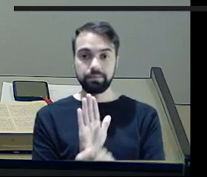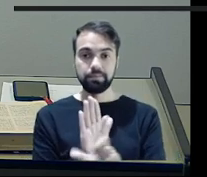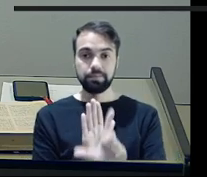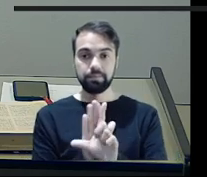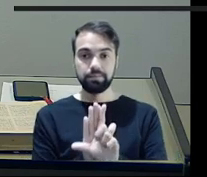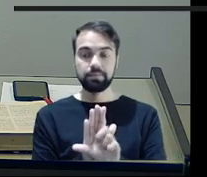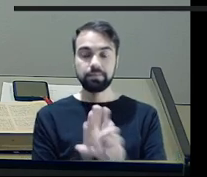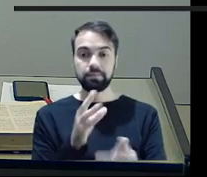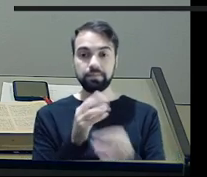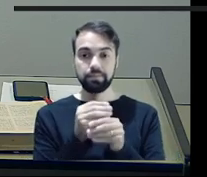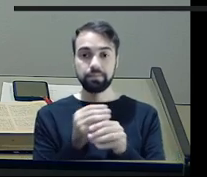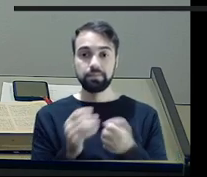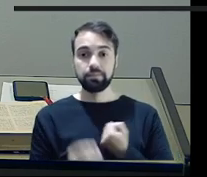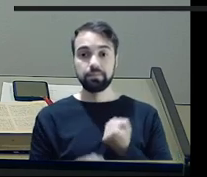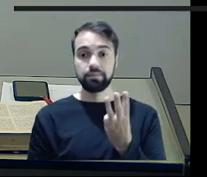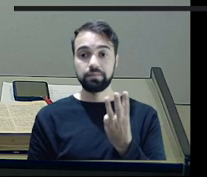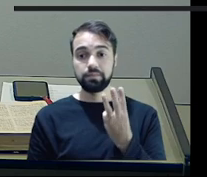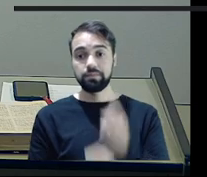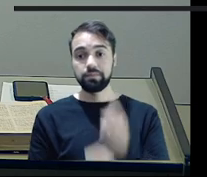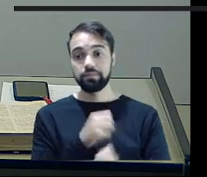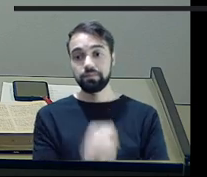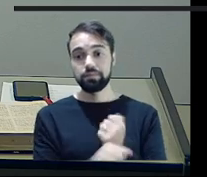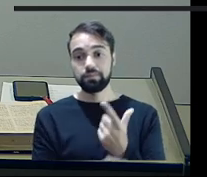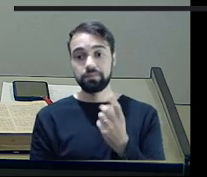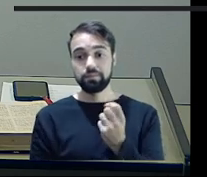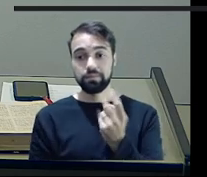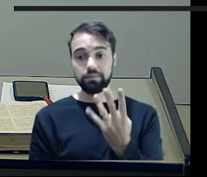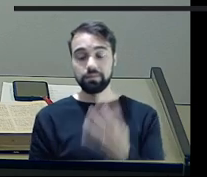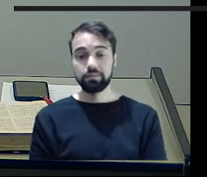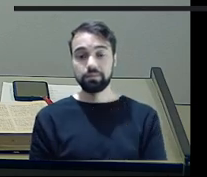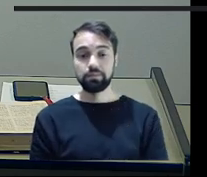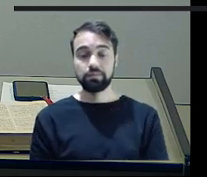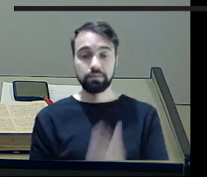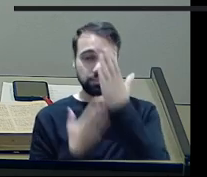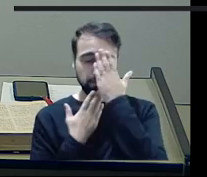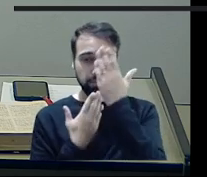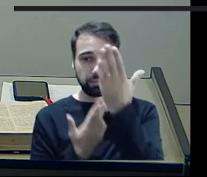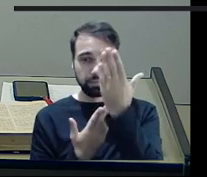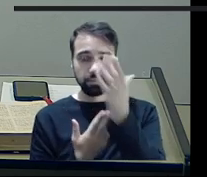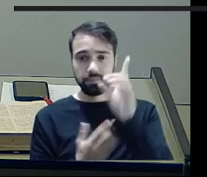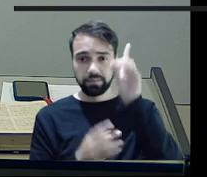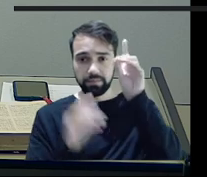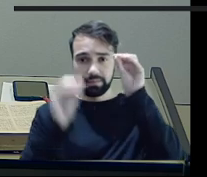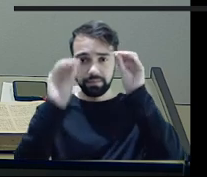de número 3 de 2024. Agradeço a